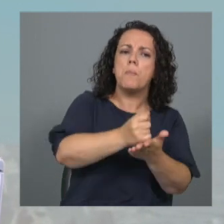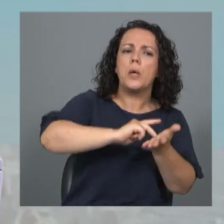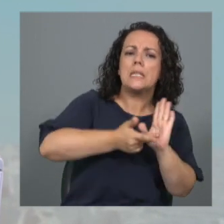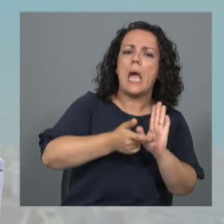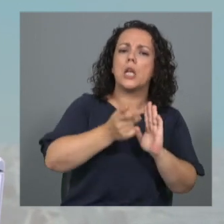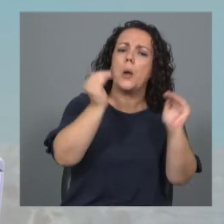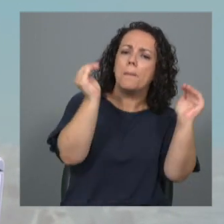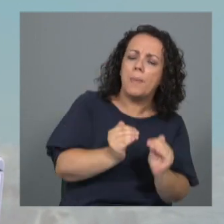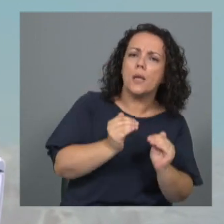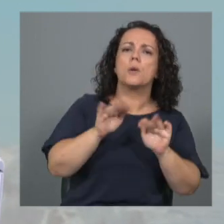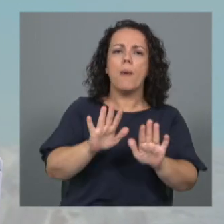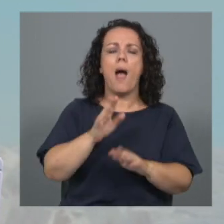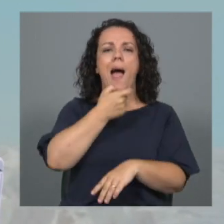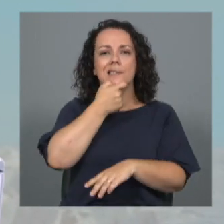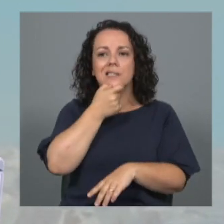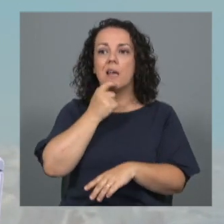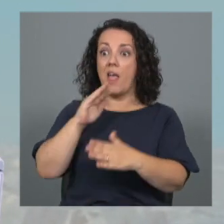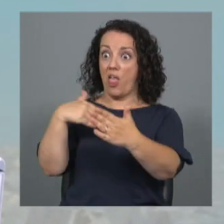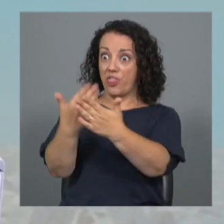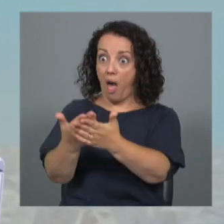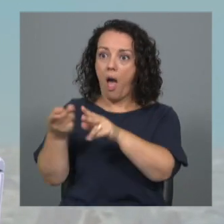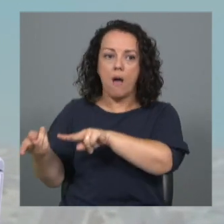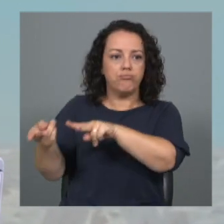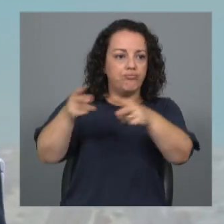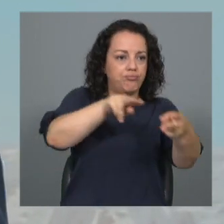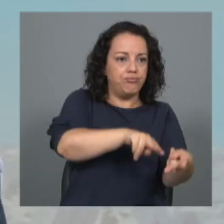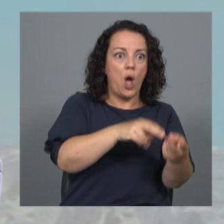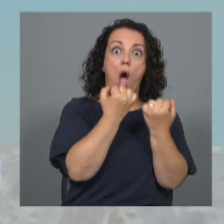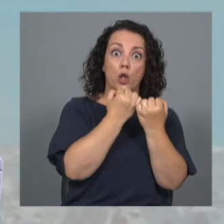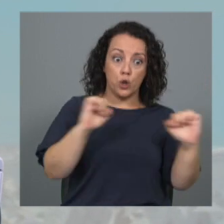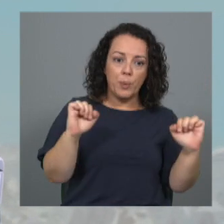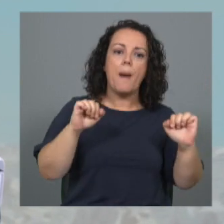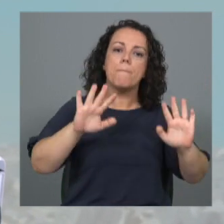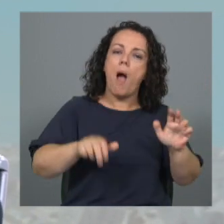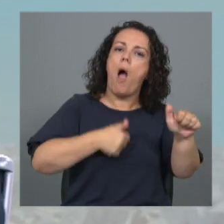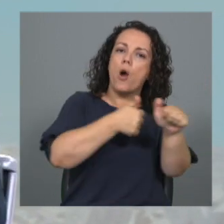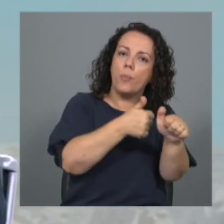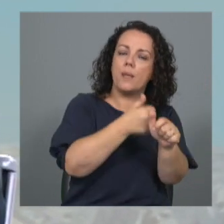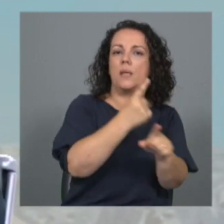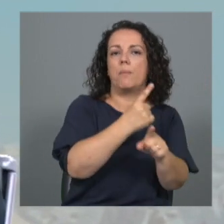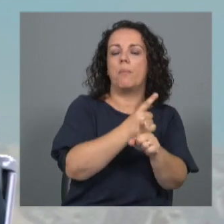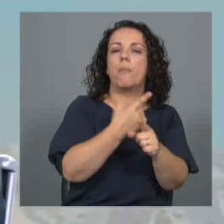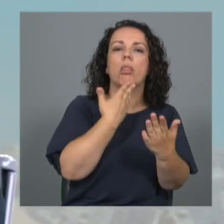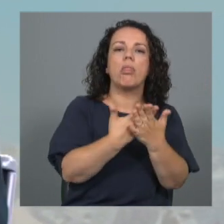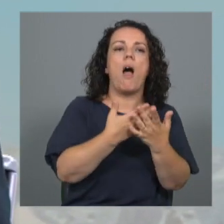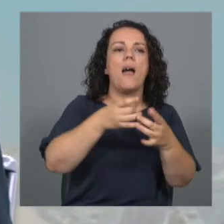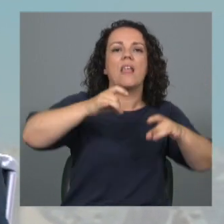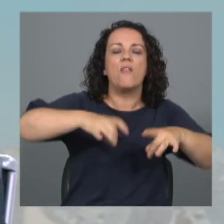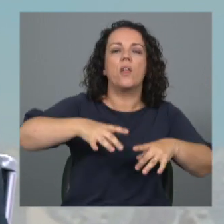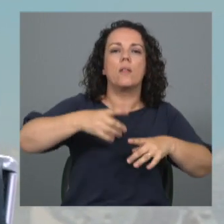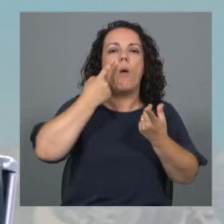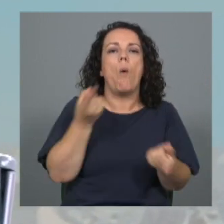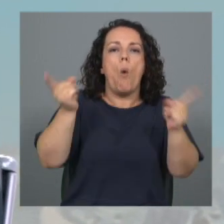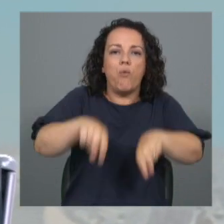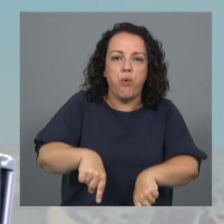transitar com autonomia para outras respostas que evitem, mais uma vez, ficar na condição de vulnerabilidade. Mas diria que é